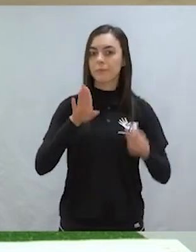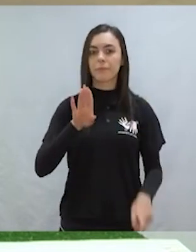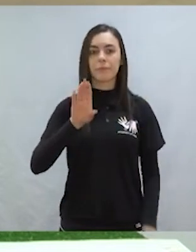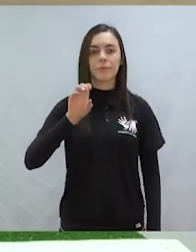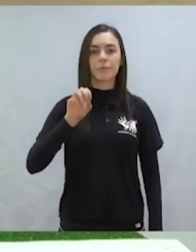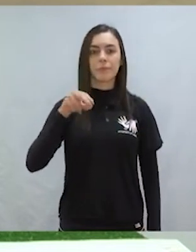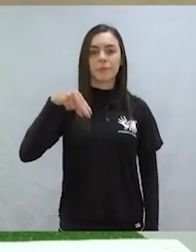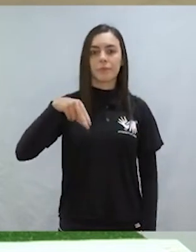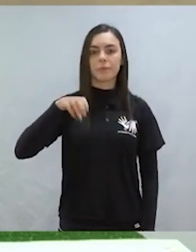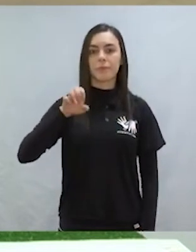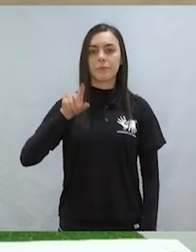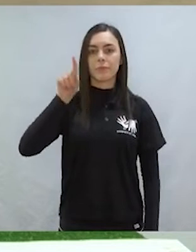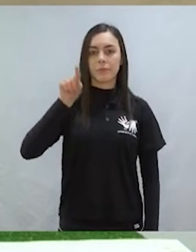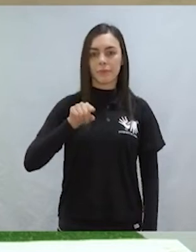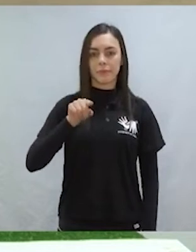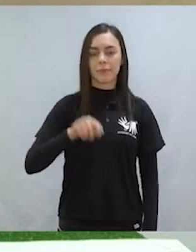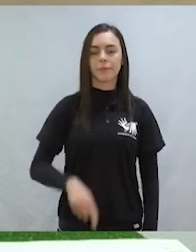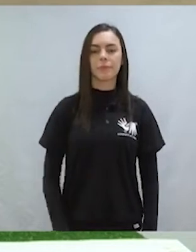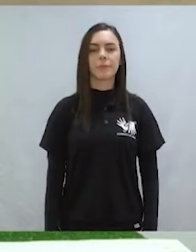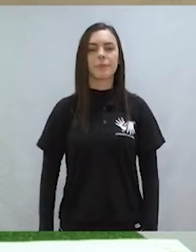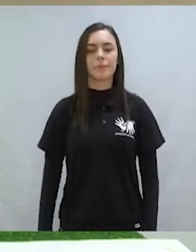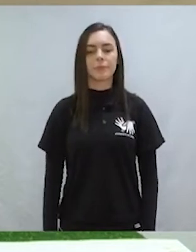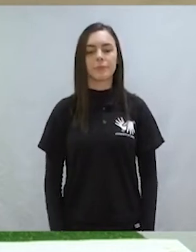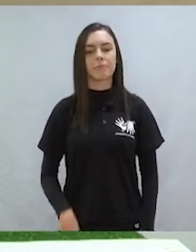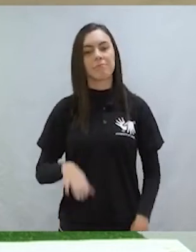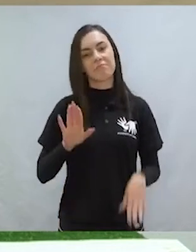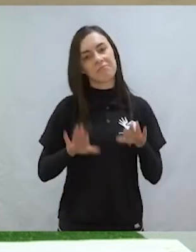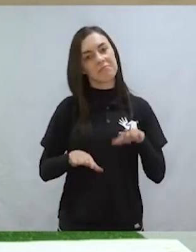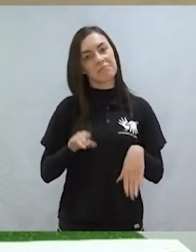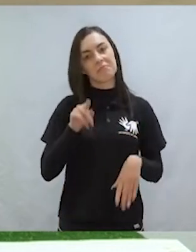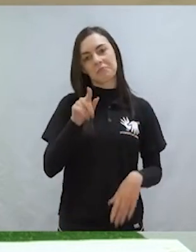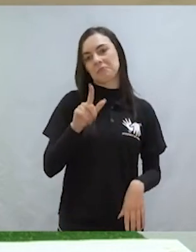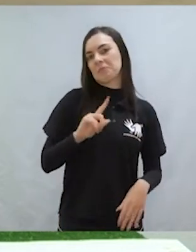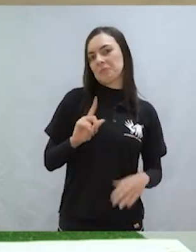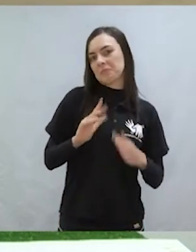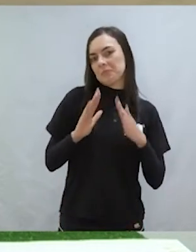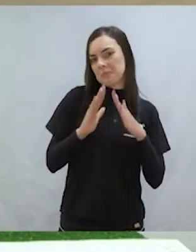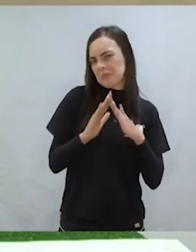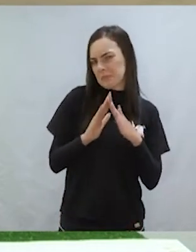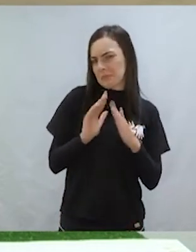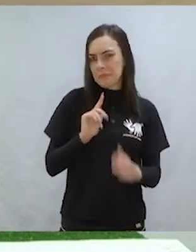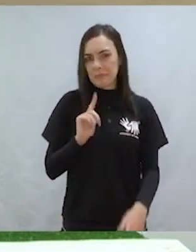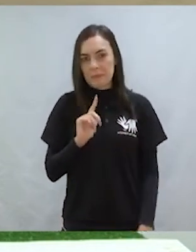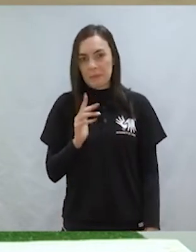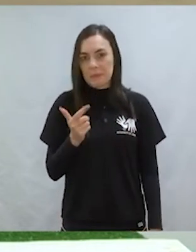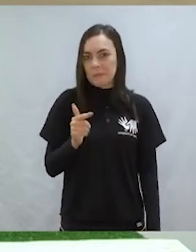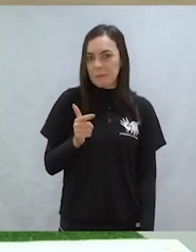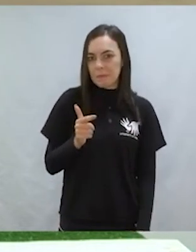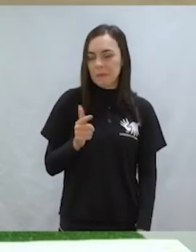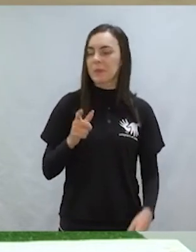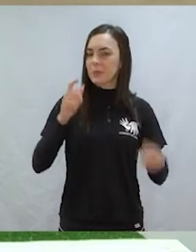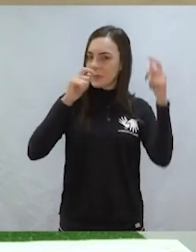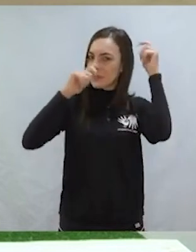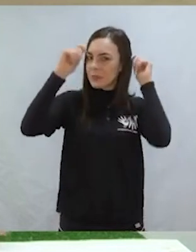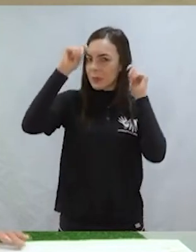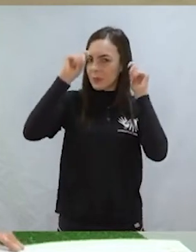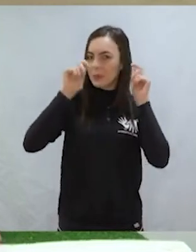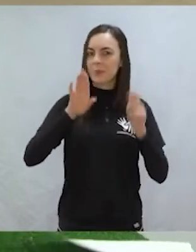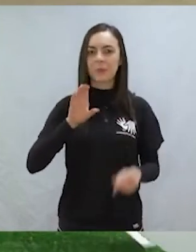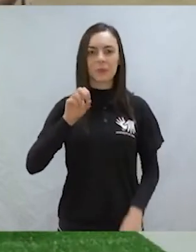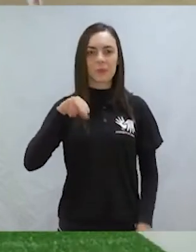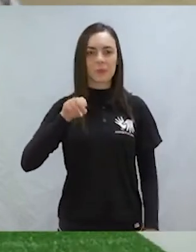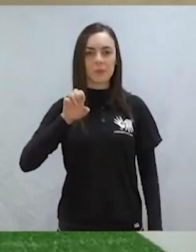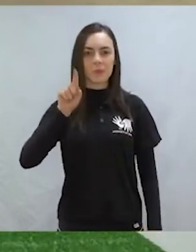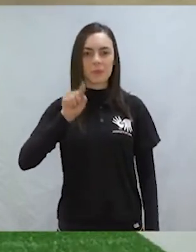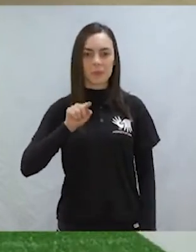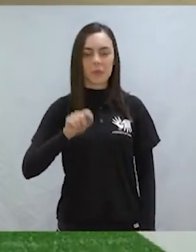boné, boné, olha lá, aquele que de repente vocês devem ter em casa, será que tem? Um boné,